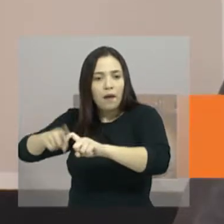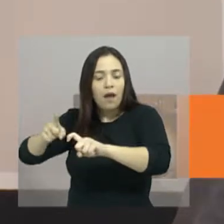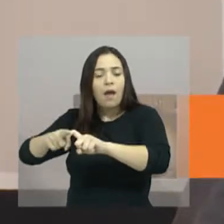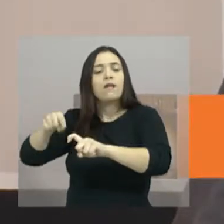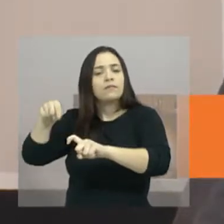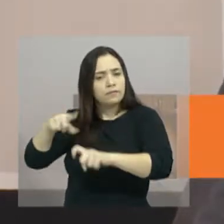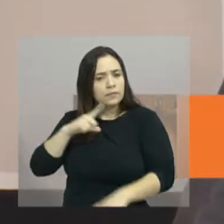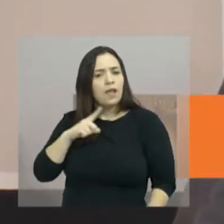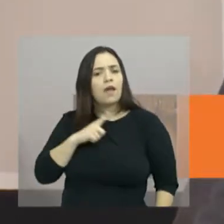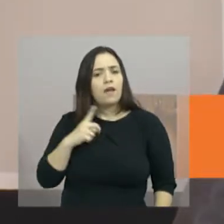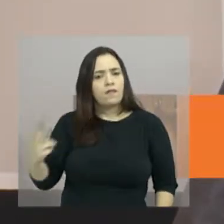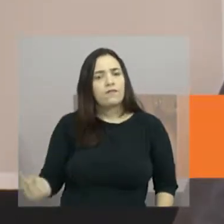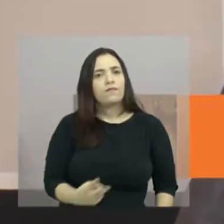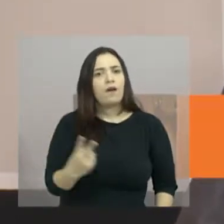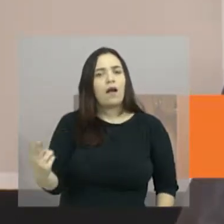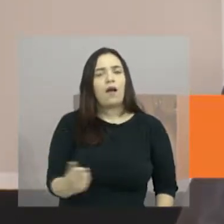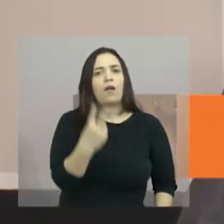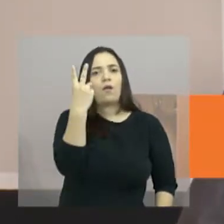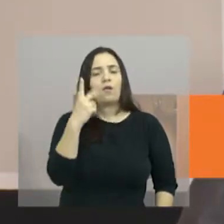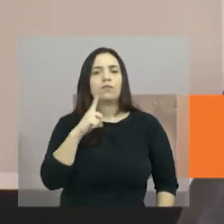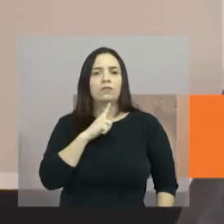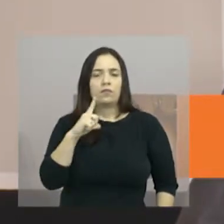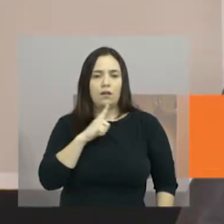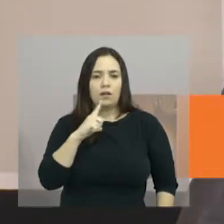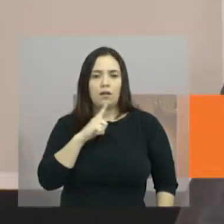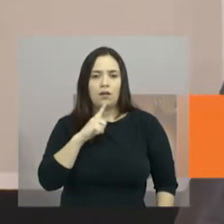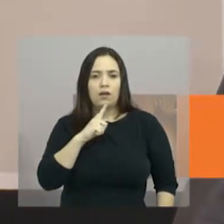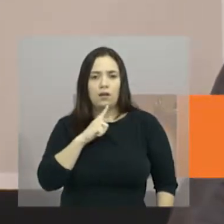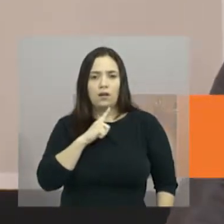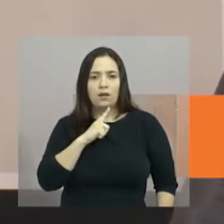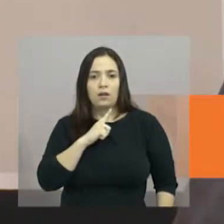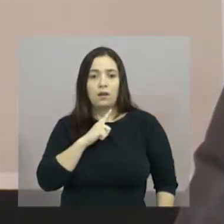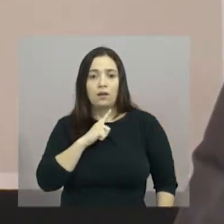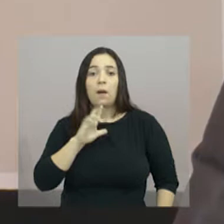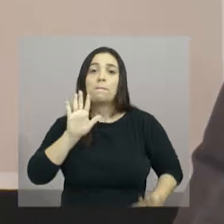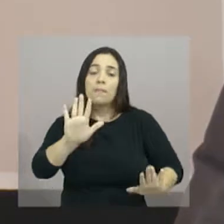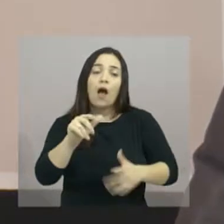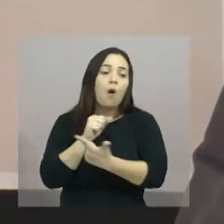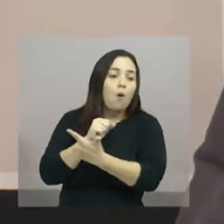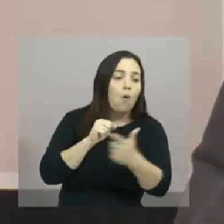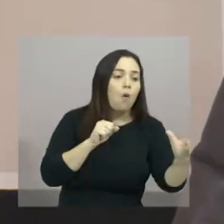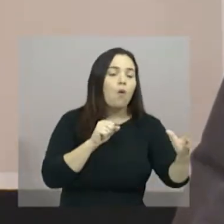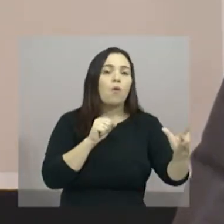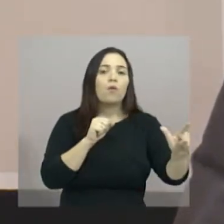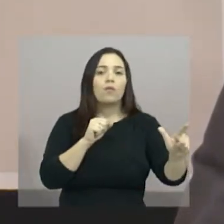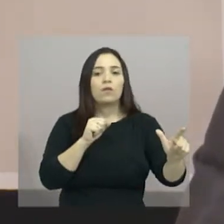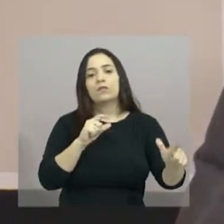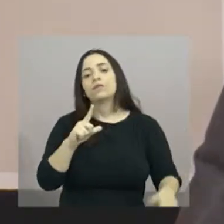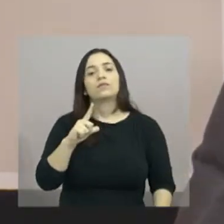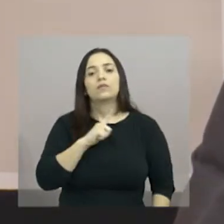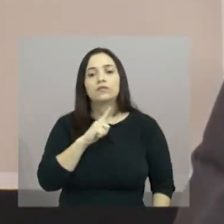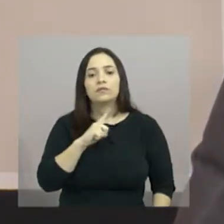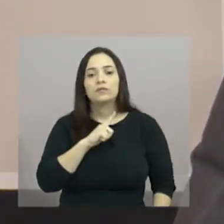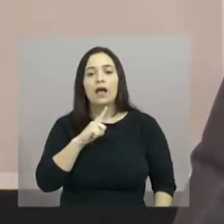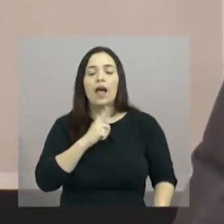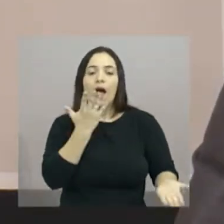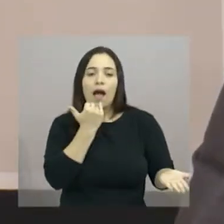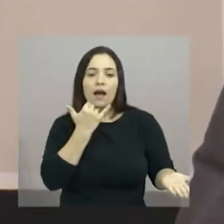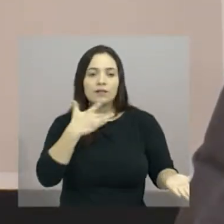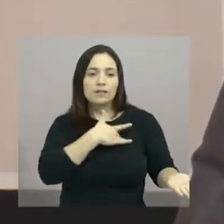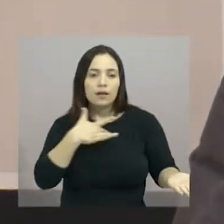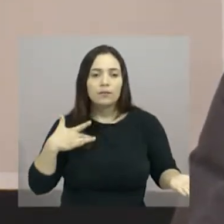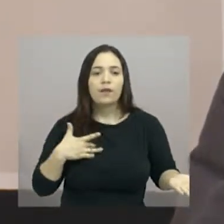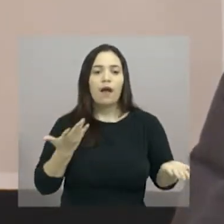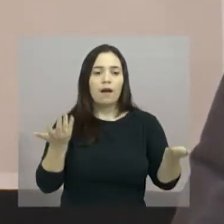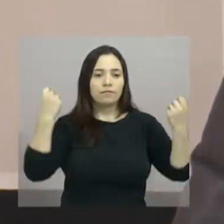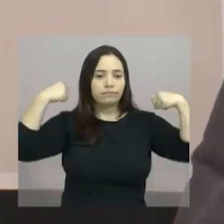valor, ou ela tem a sua importância diminuída frente a outras ações. como alimentação saudável, como